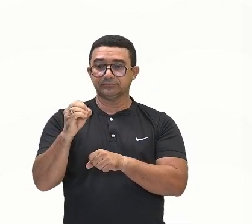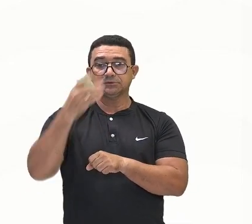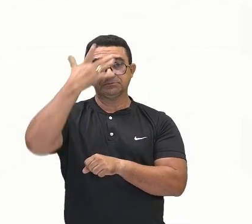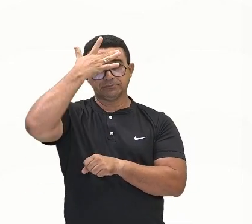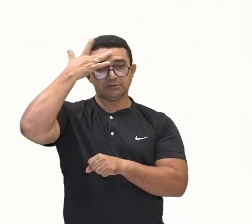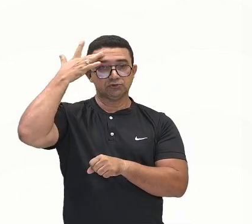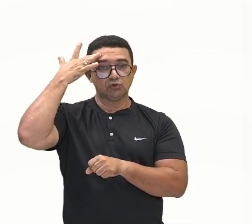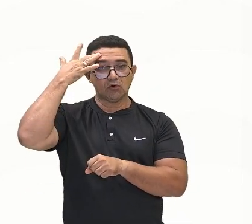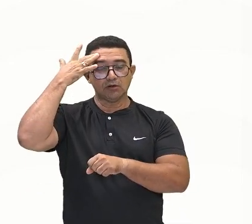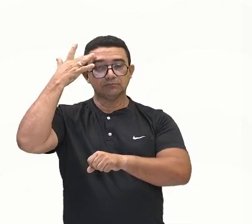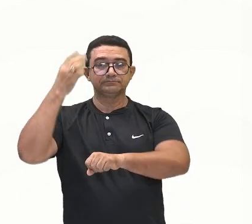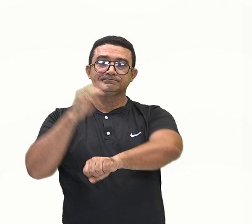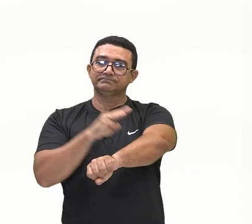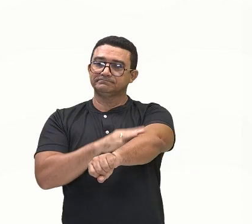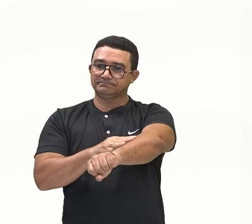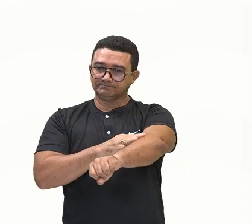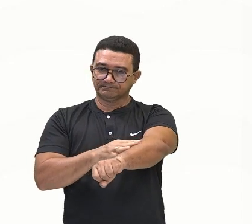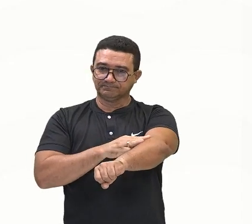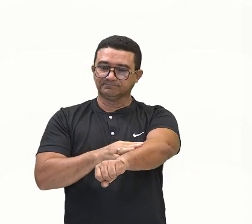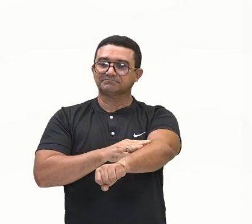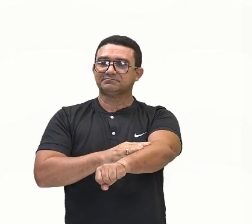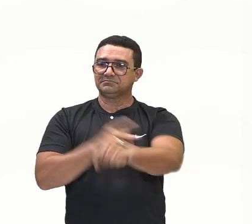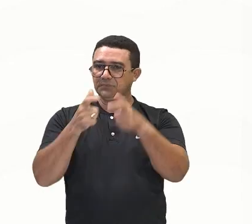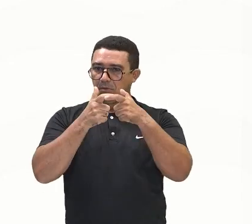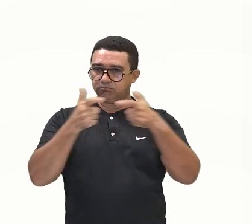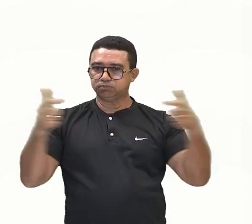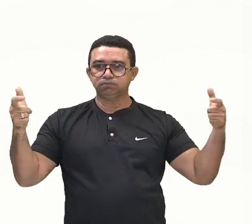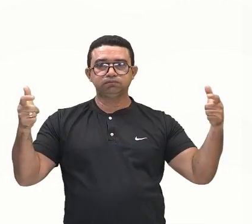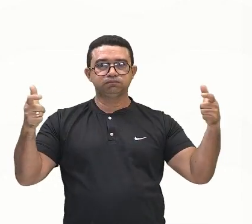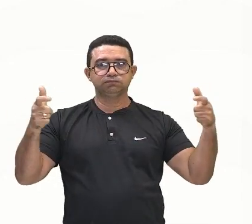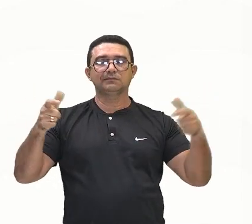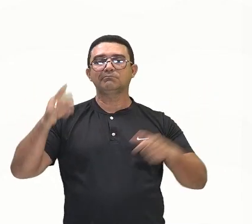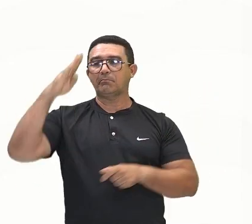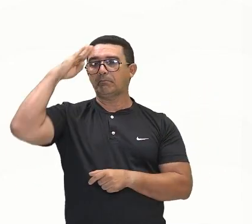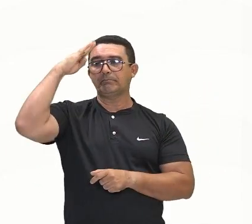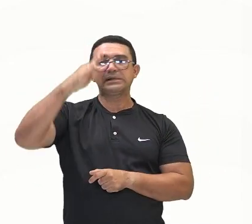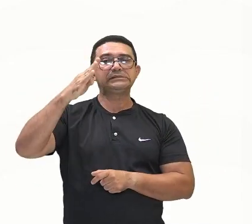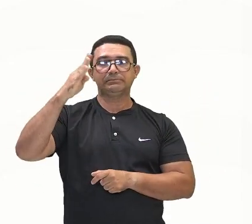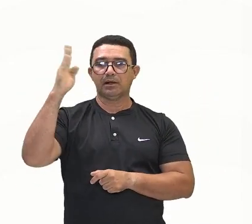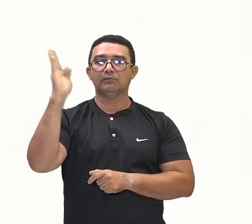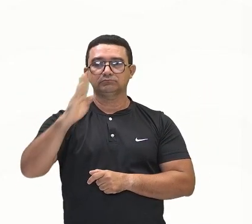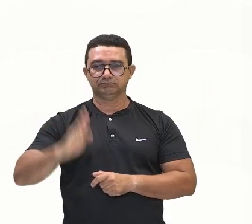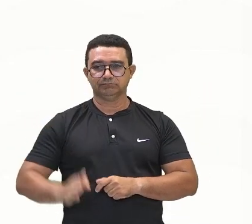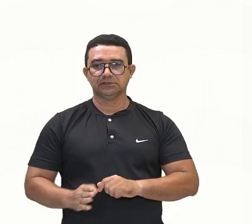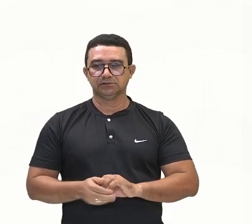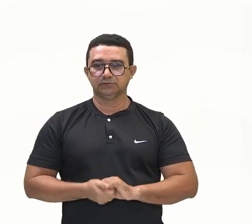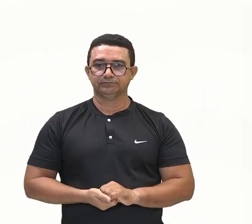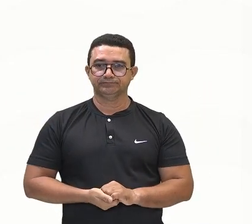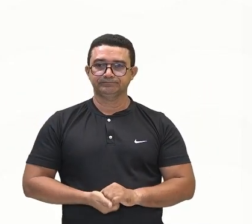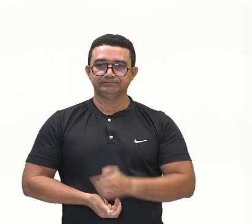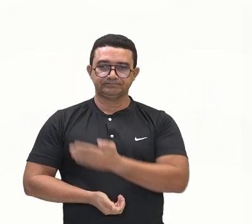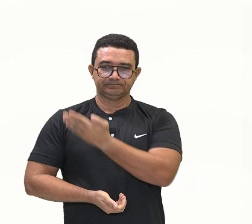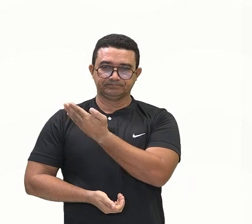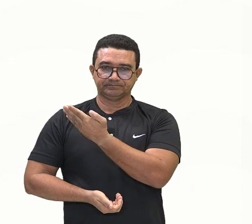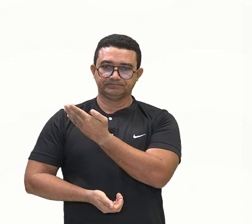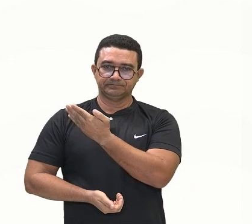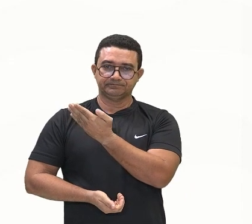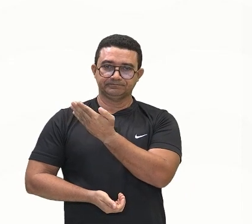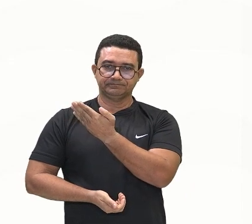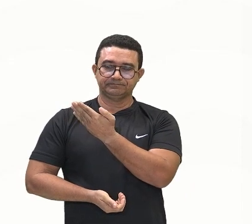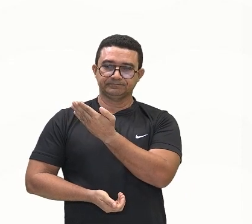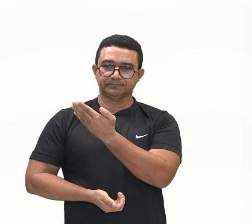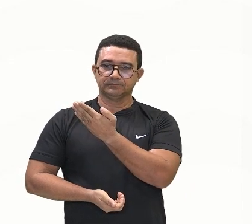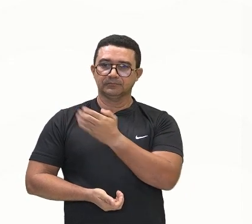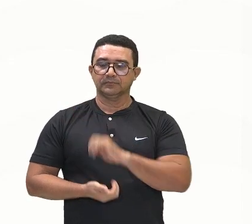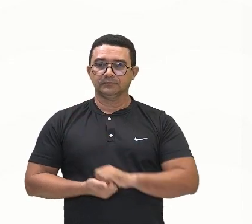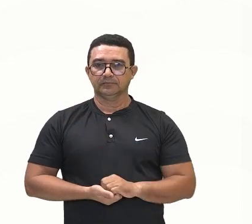população parda passa a ser a principal, a que predomina no nosso país. E a gente verifica isso na